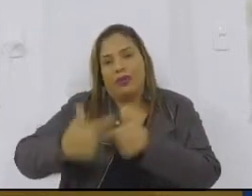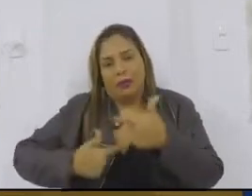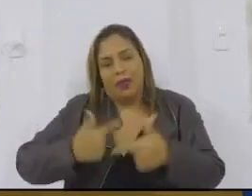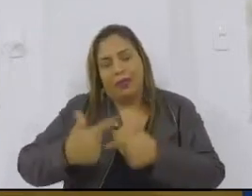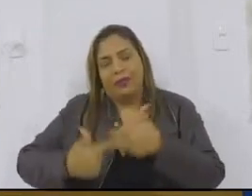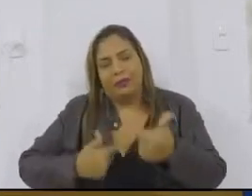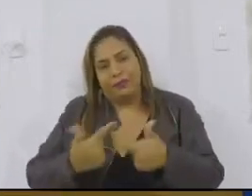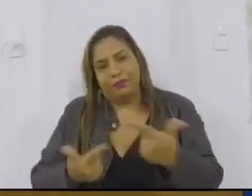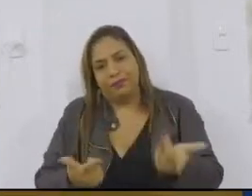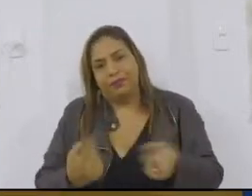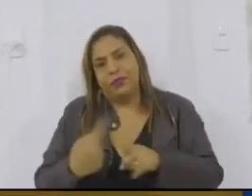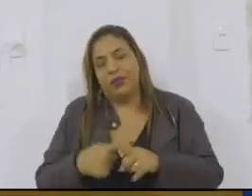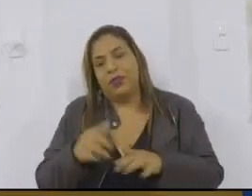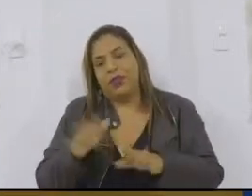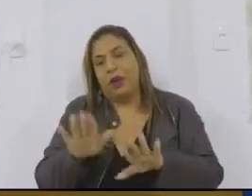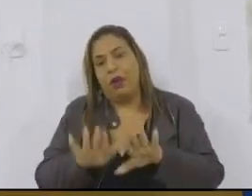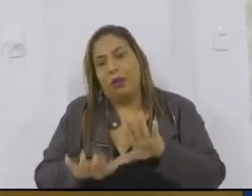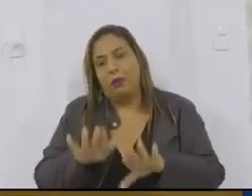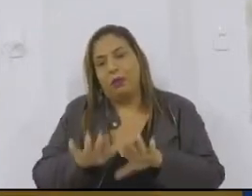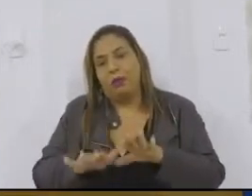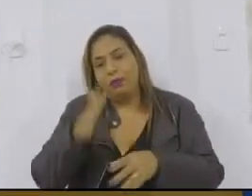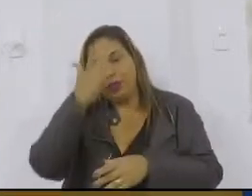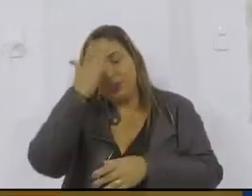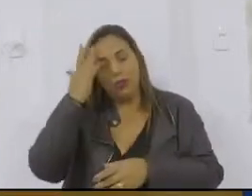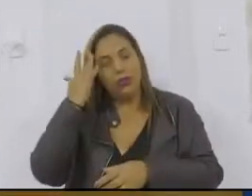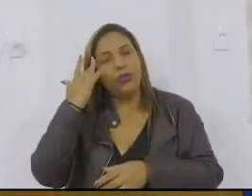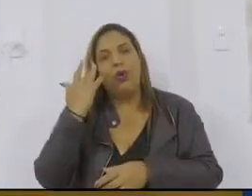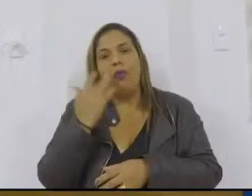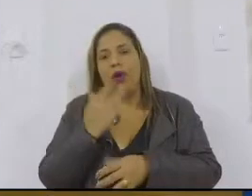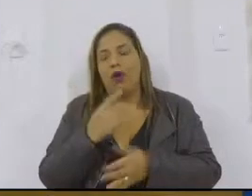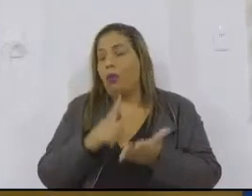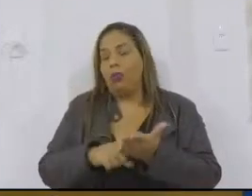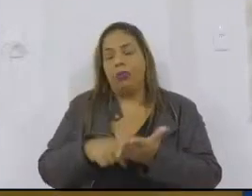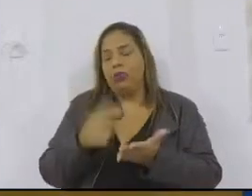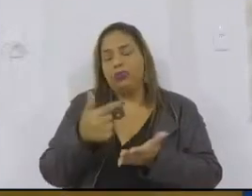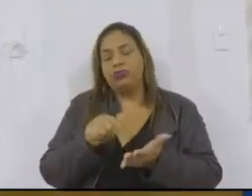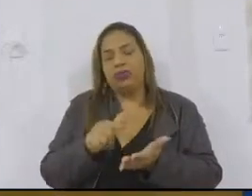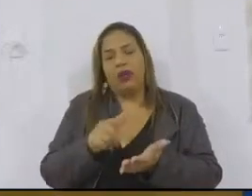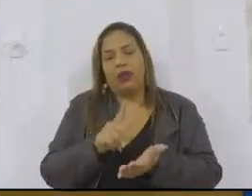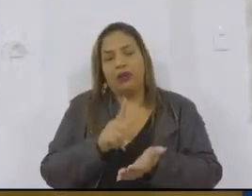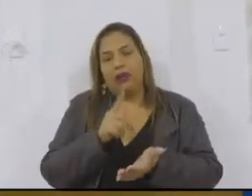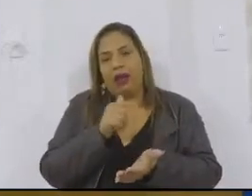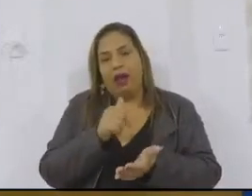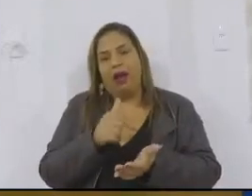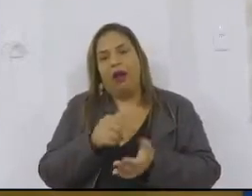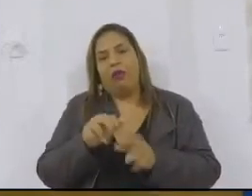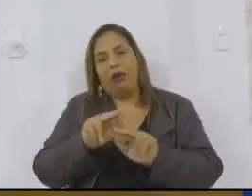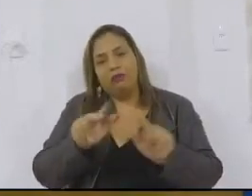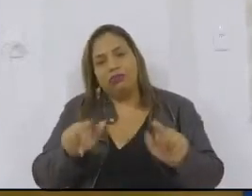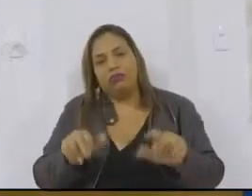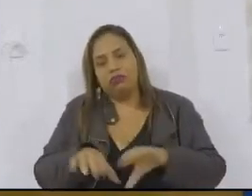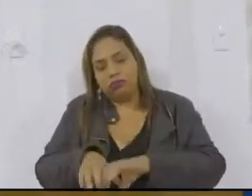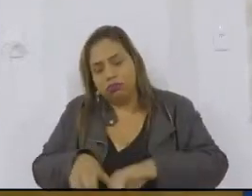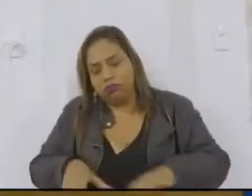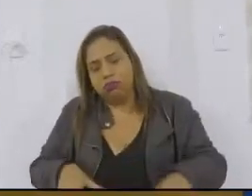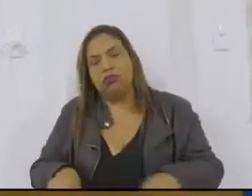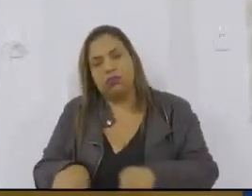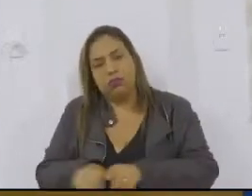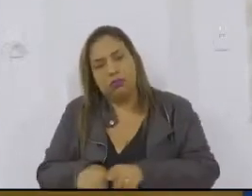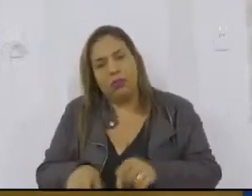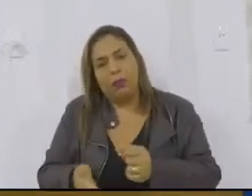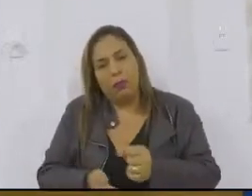básico, mas a gente sabe que é o que atrapalha muito o desenvolvimento do município, a garantia de saúde da